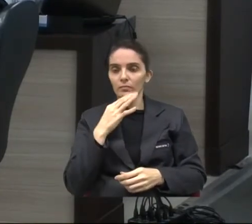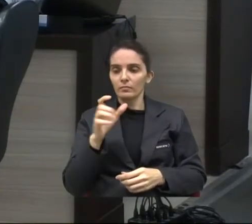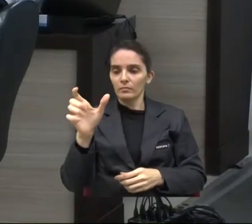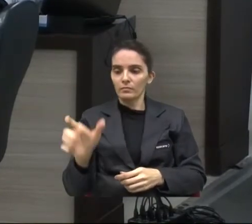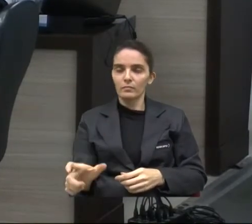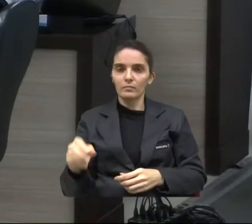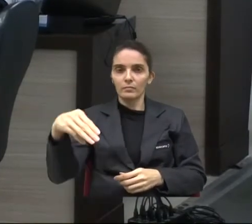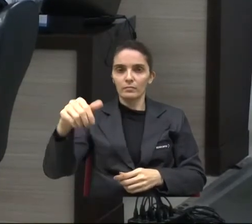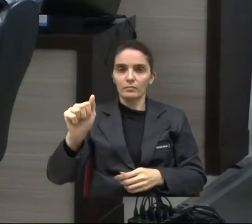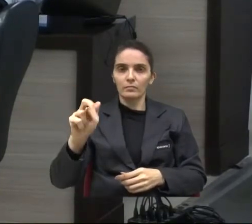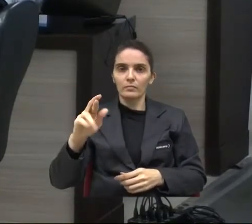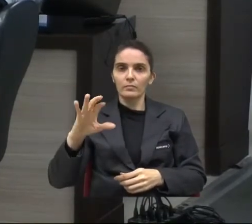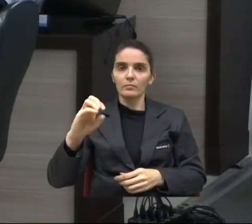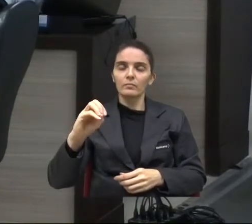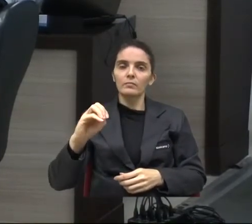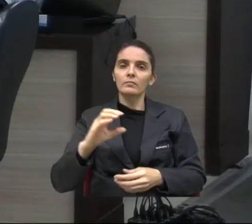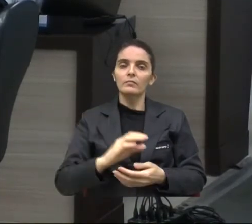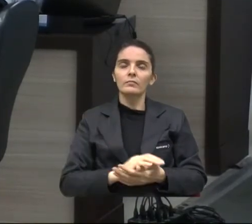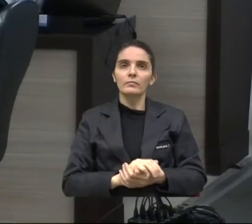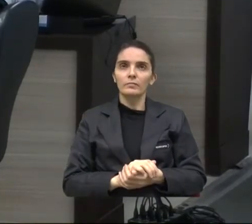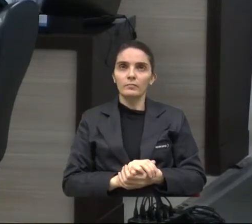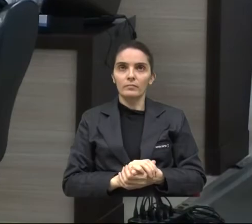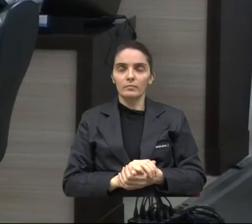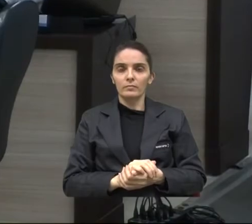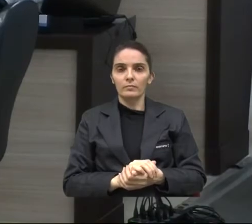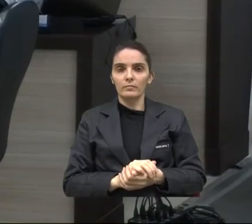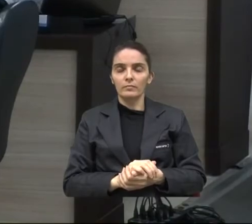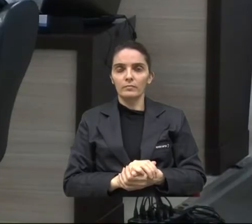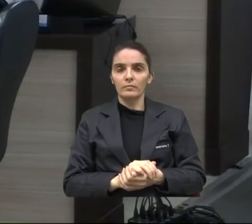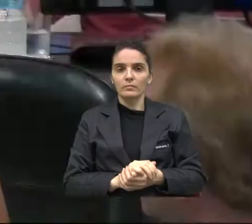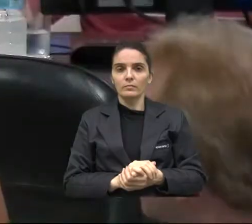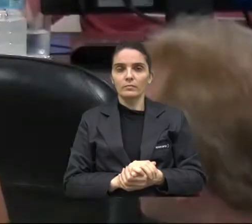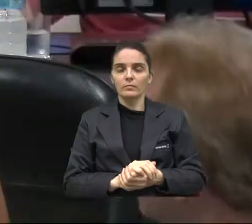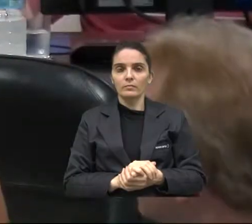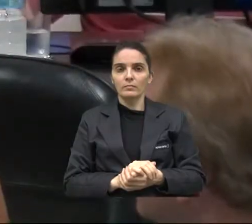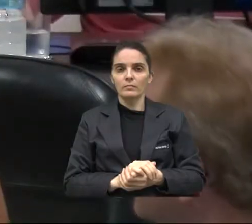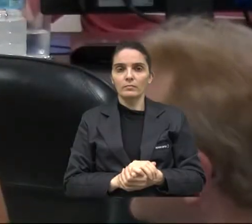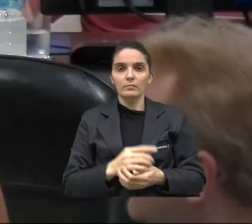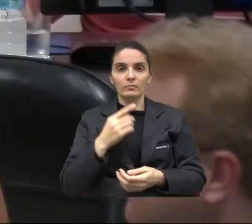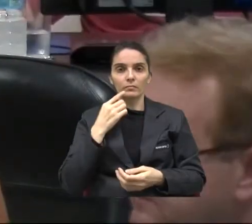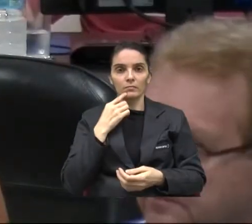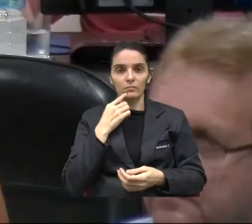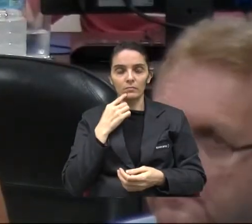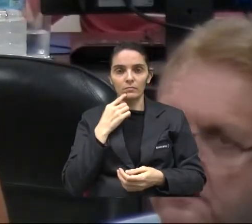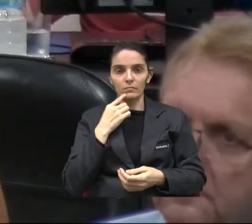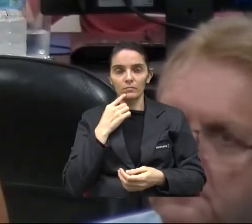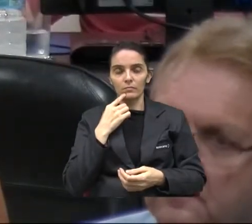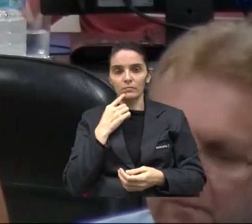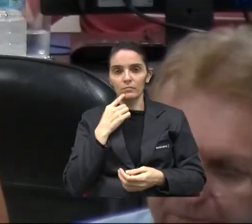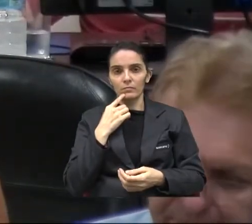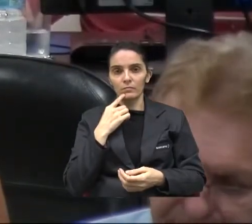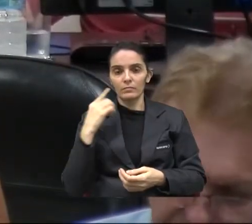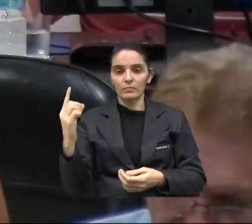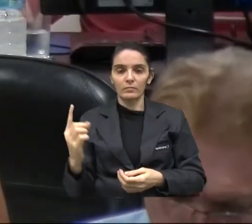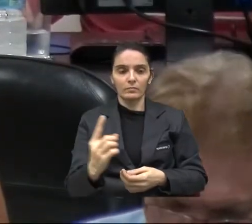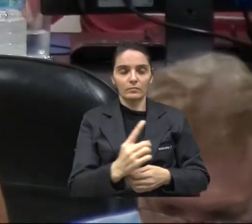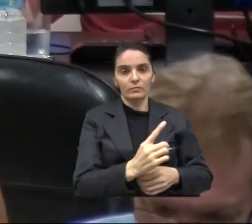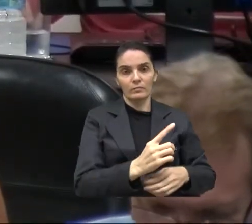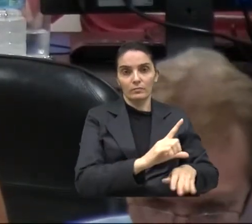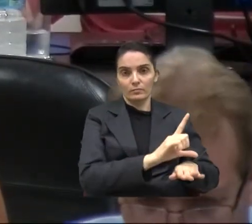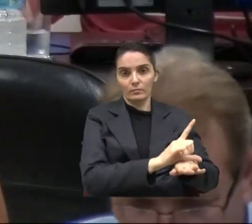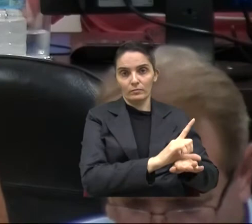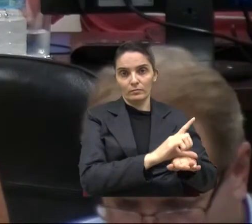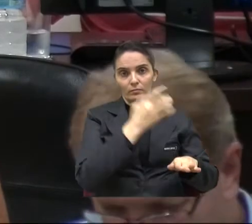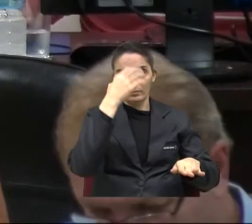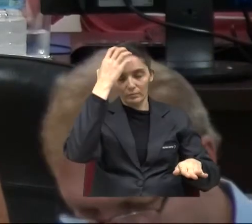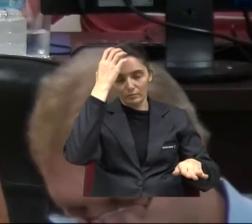sempre estava ali ao lado o Cleito. Quantas vezes o Cleito apareceu lá na concessionária que eu trabalhava, estava ele lá